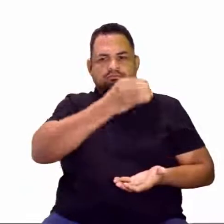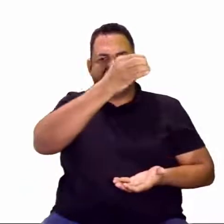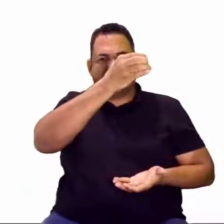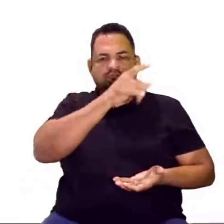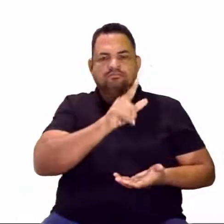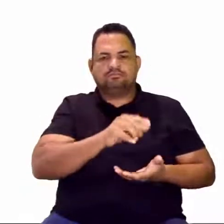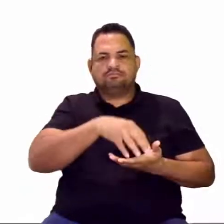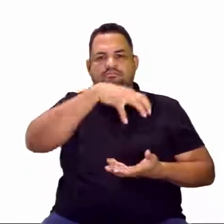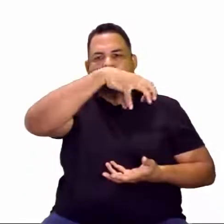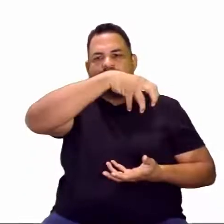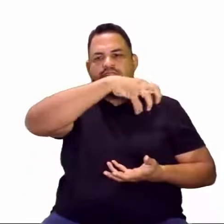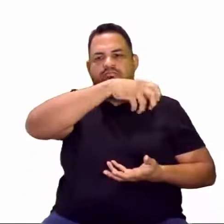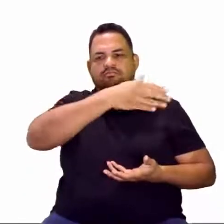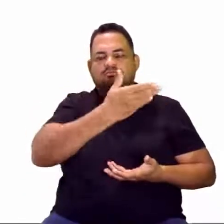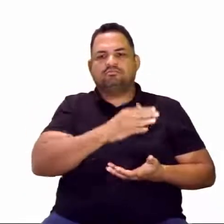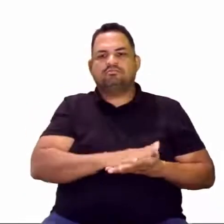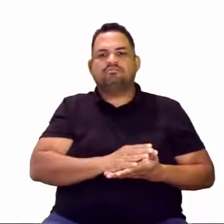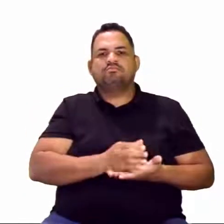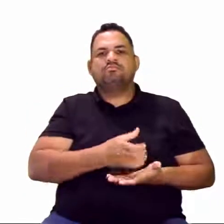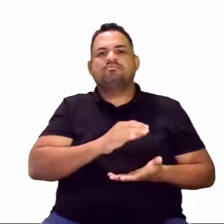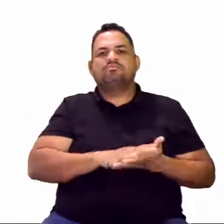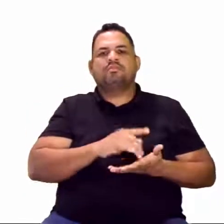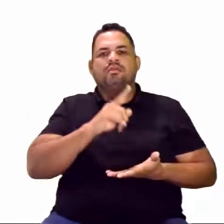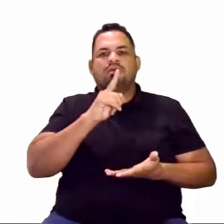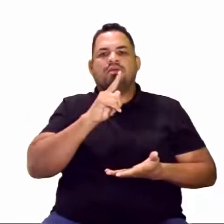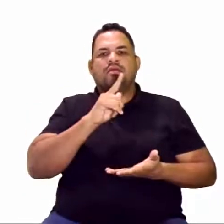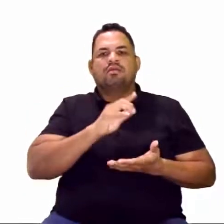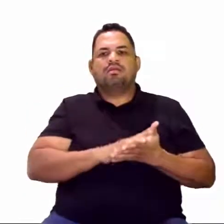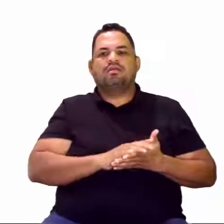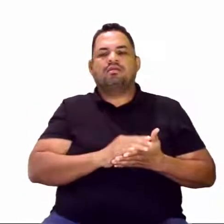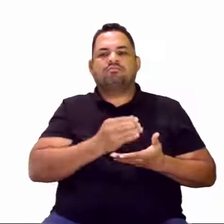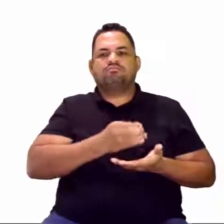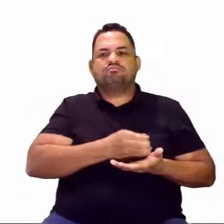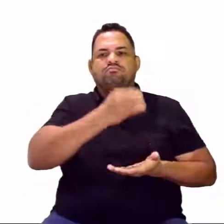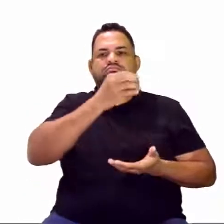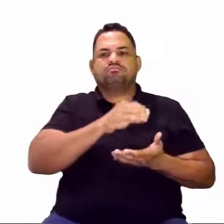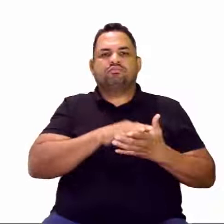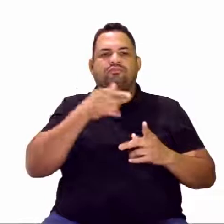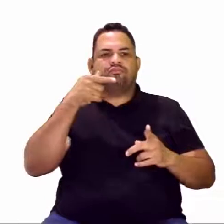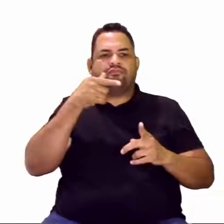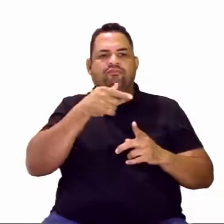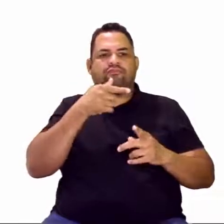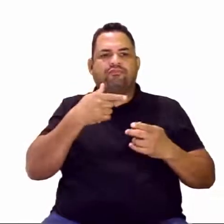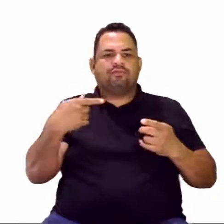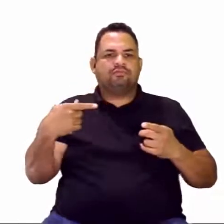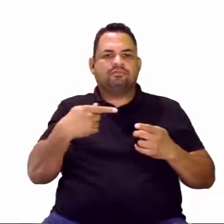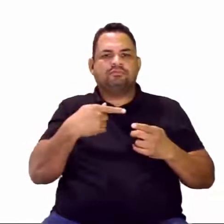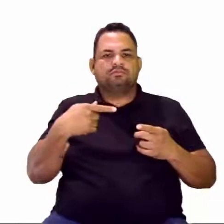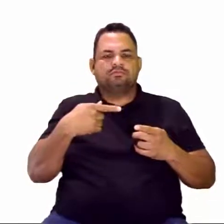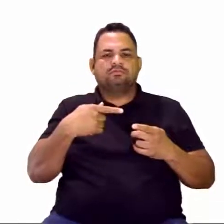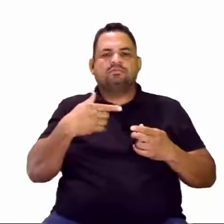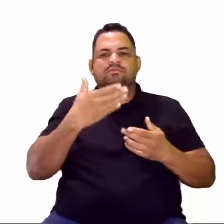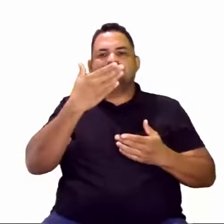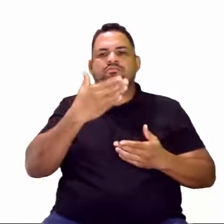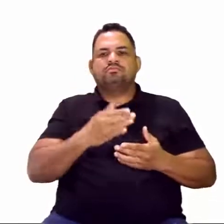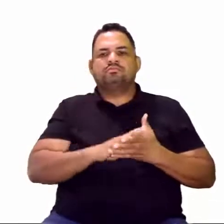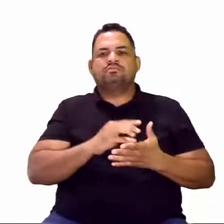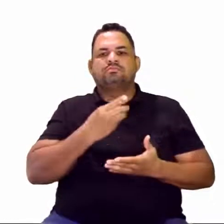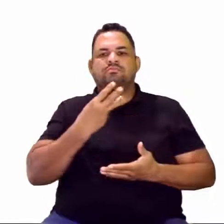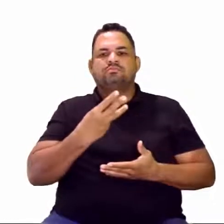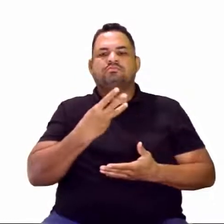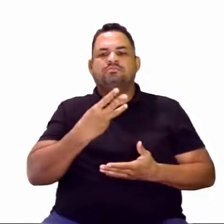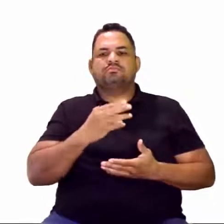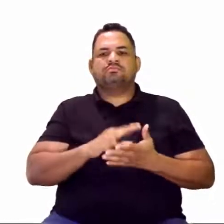garrafa PET cheia de água, perfurou-se a lateral da garrafa em